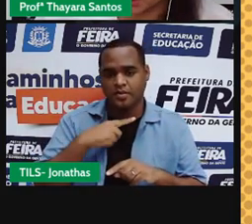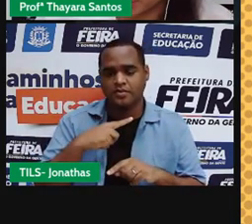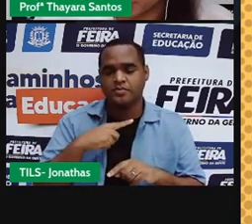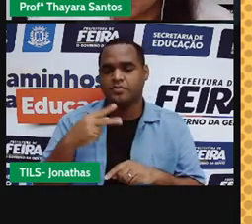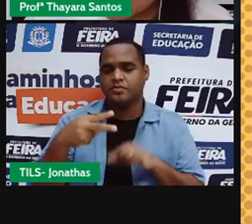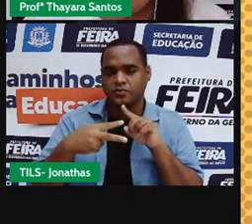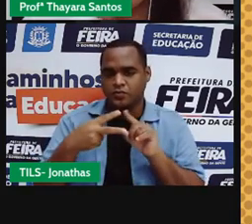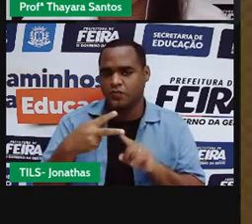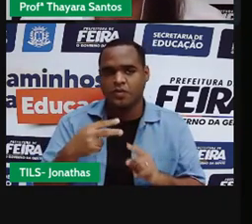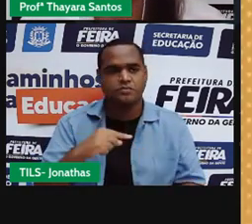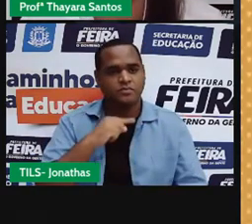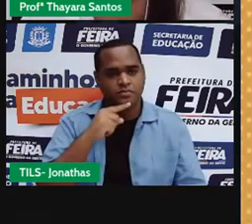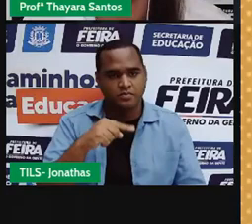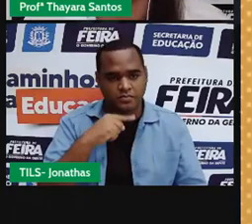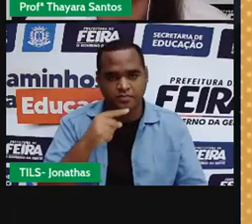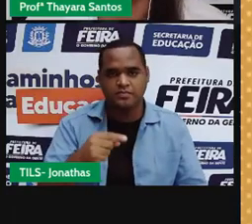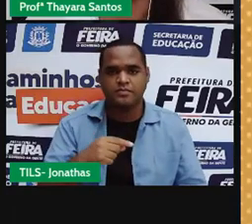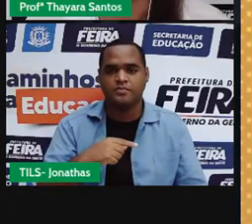mesmo tempo.